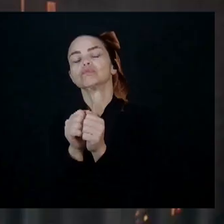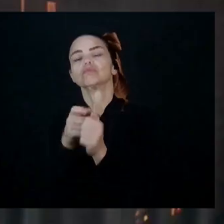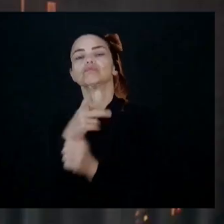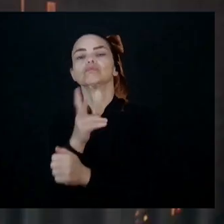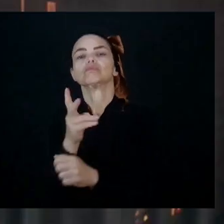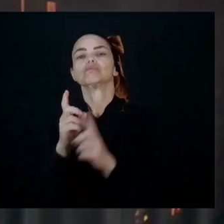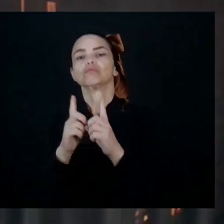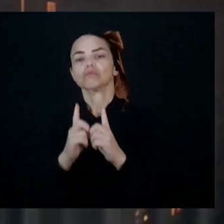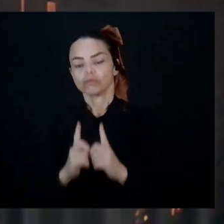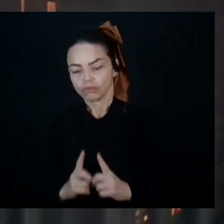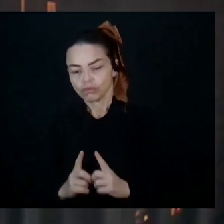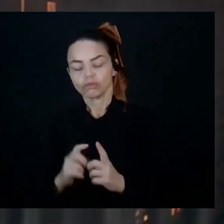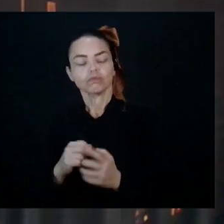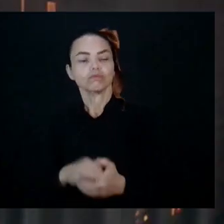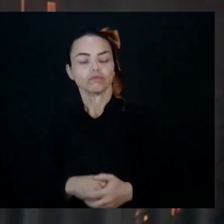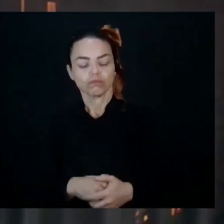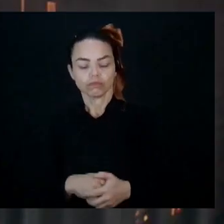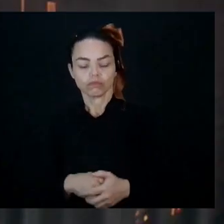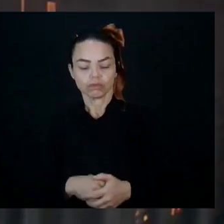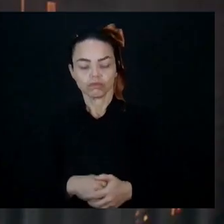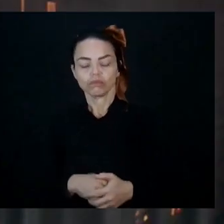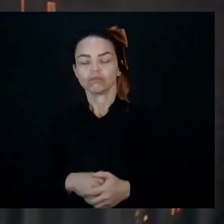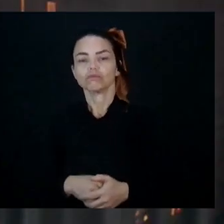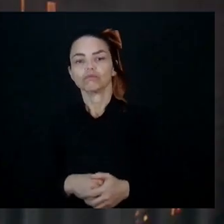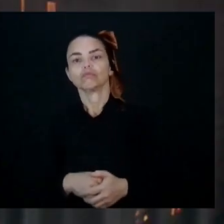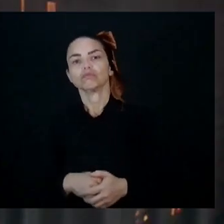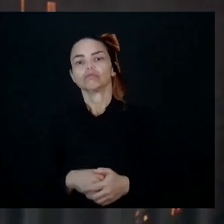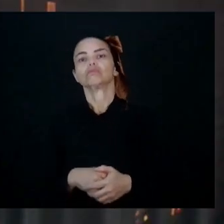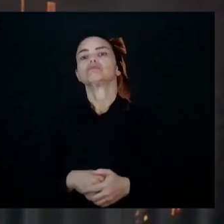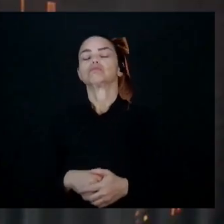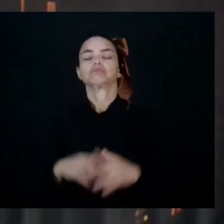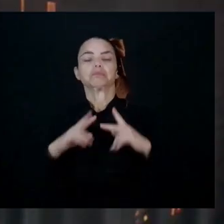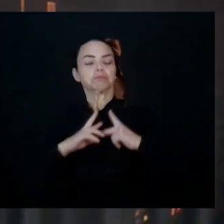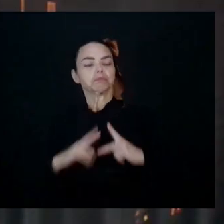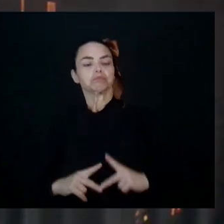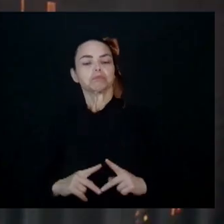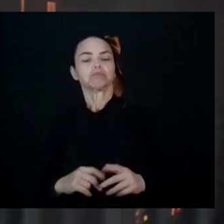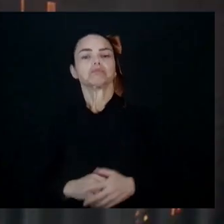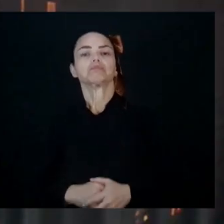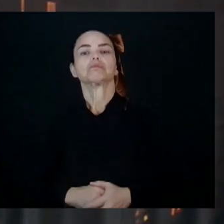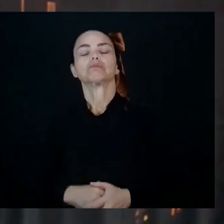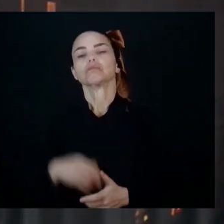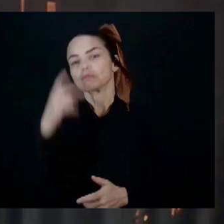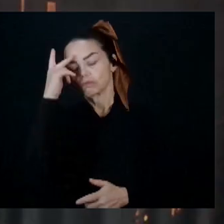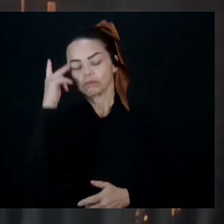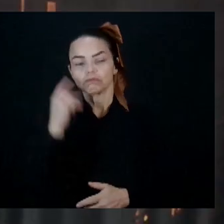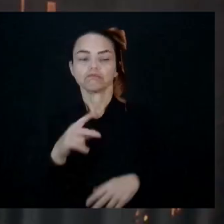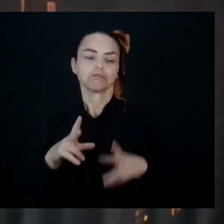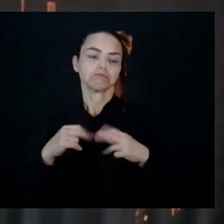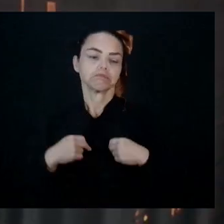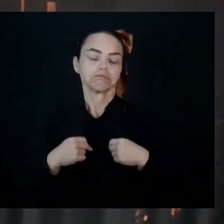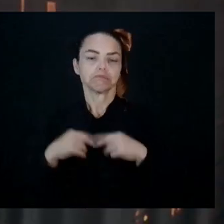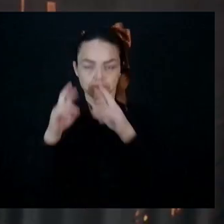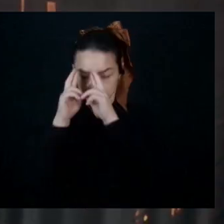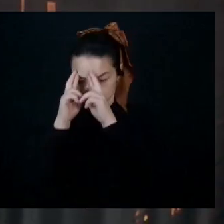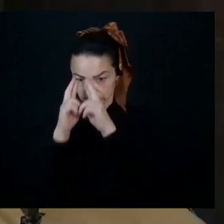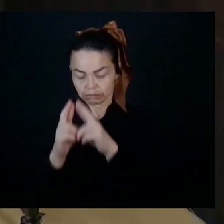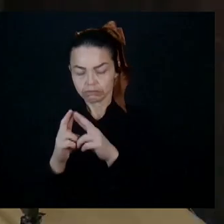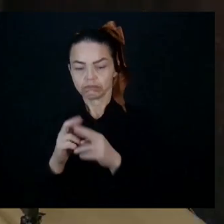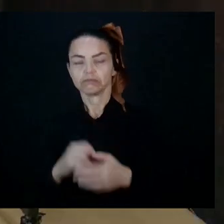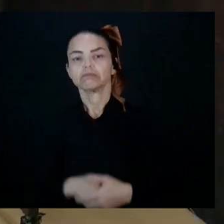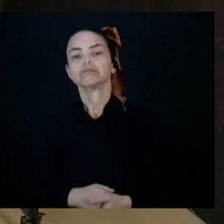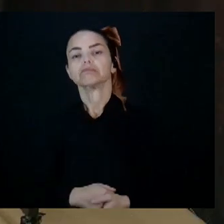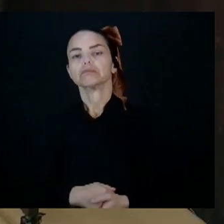mantendo essa postura, né, de uma pessoa que merece respeito.